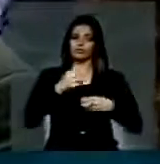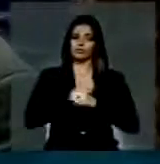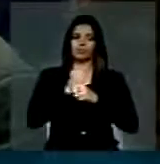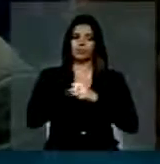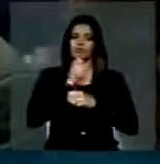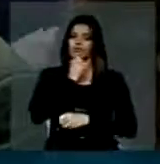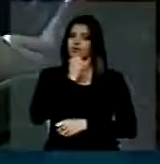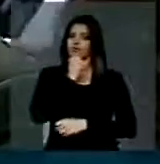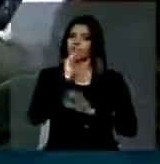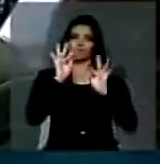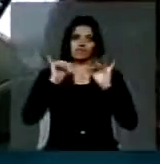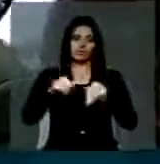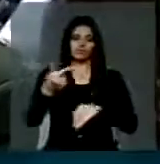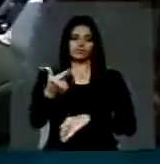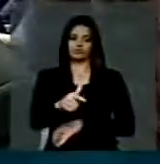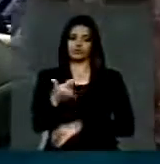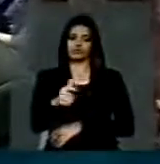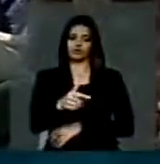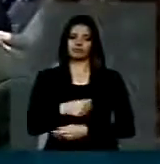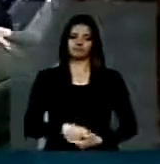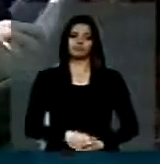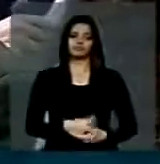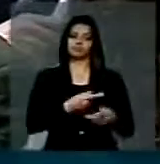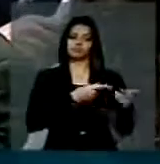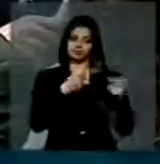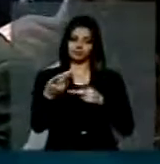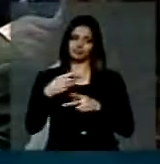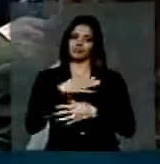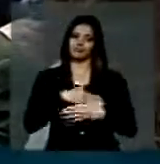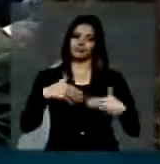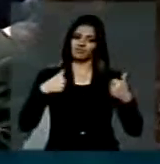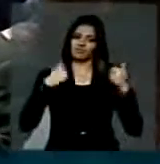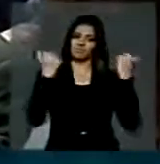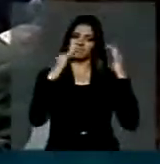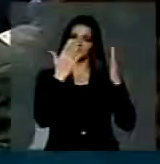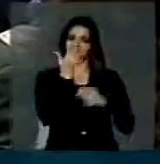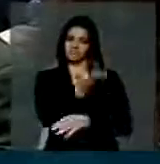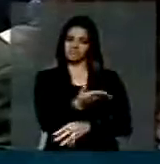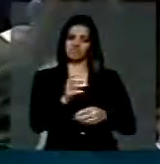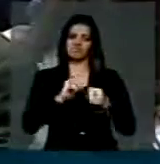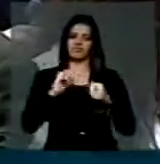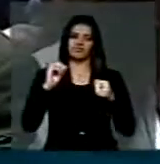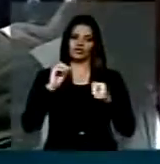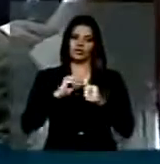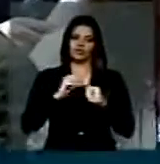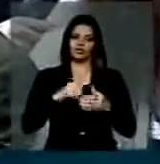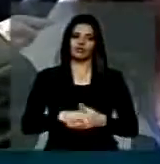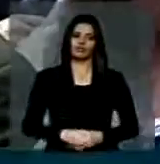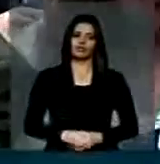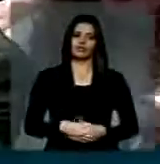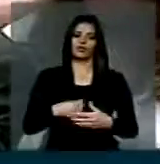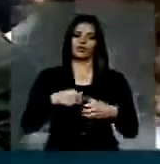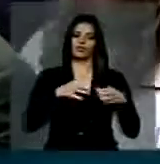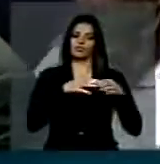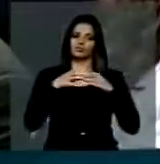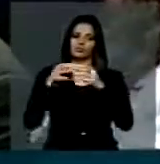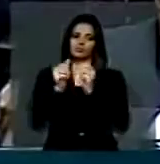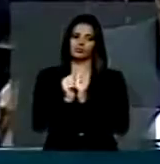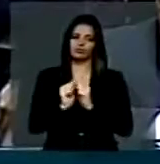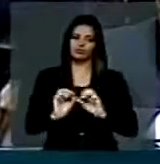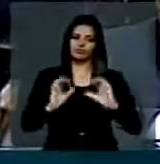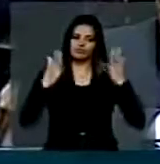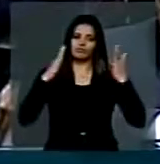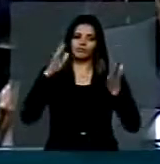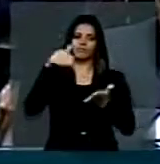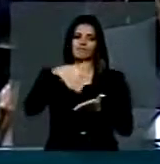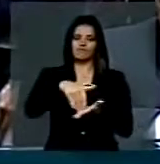não acabou, apesar do seu convite honroso e, aliás, elogio, para fazermos cooperativamente a nossa